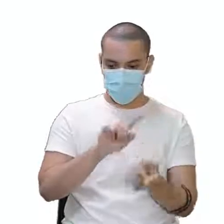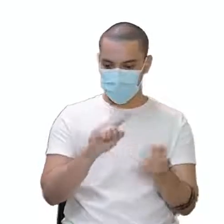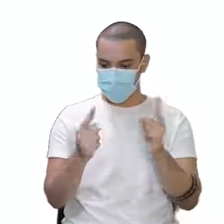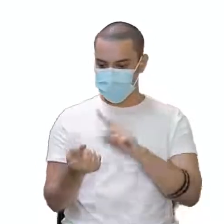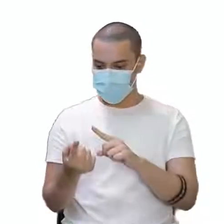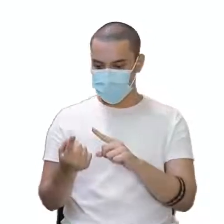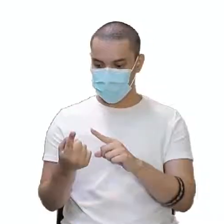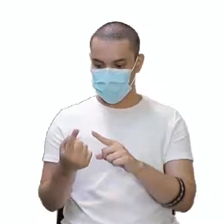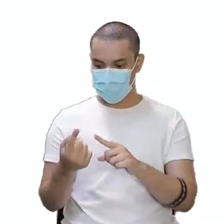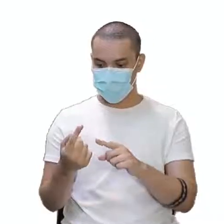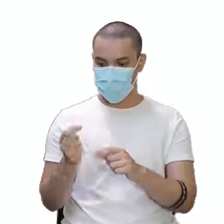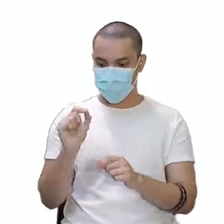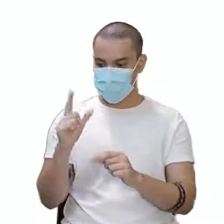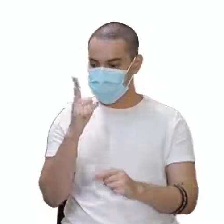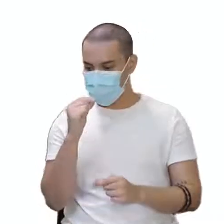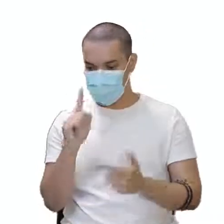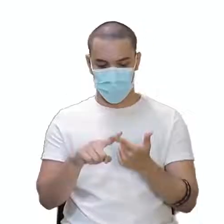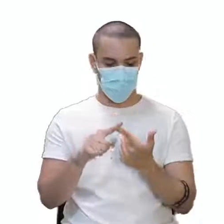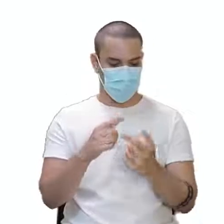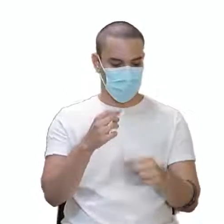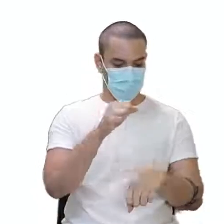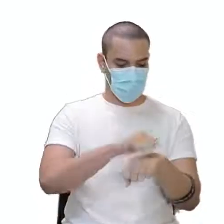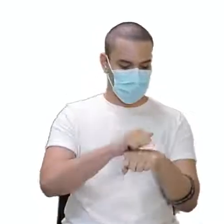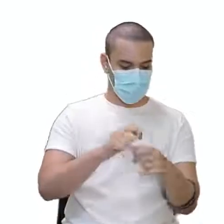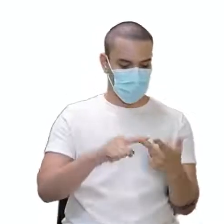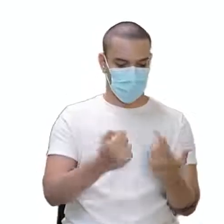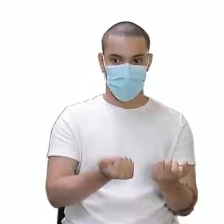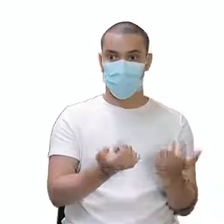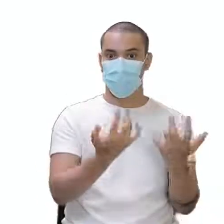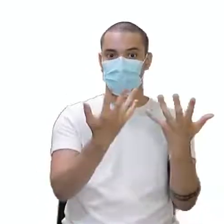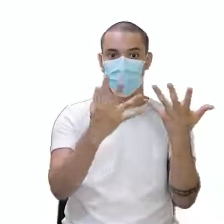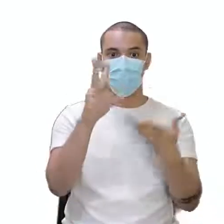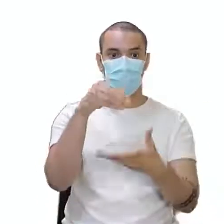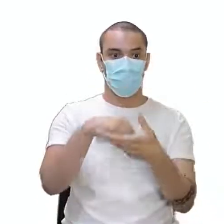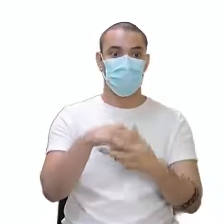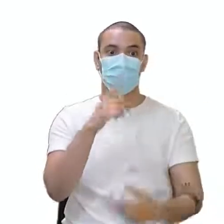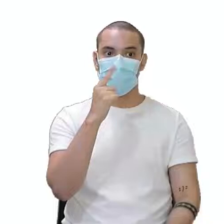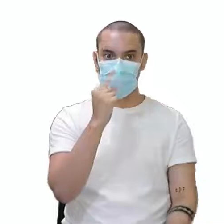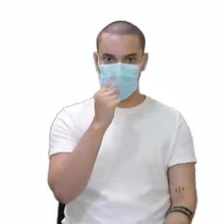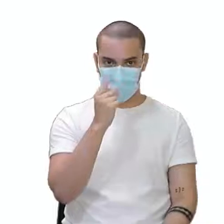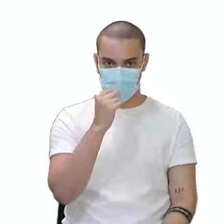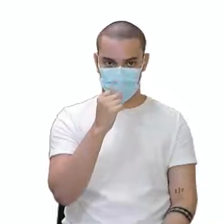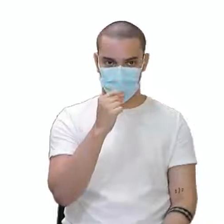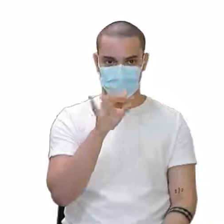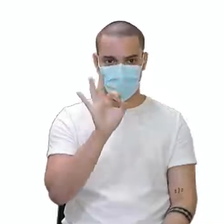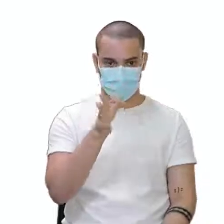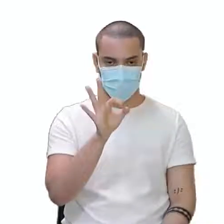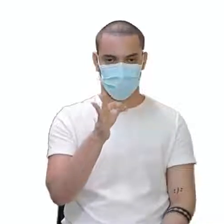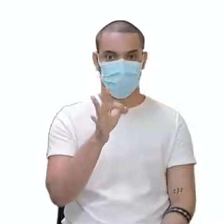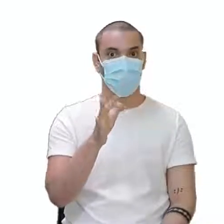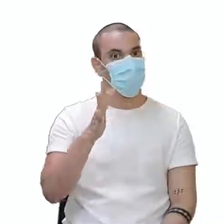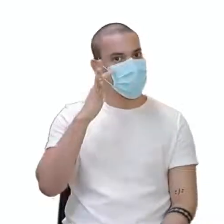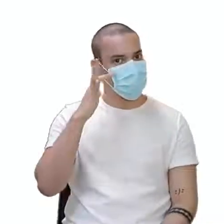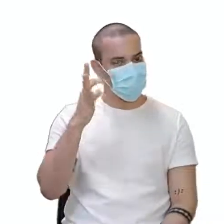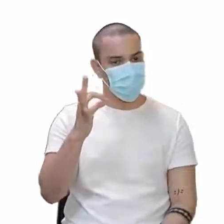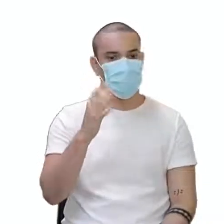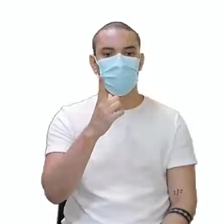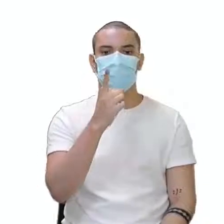sólido, líquido, gasoso. Isso no quê, professora? No ciclo da água. A água, presta